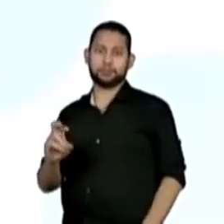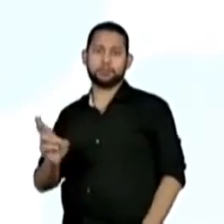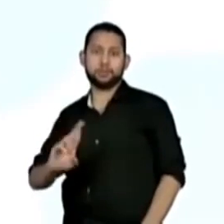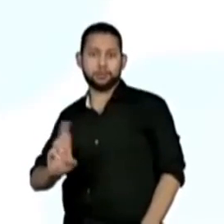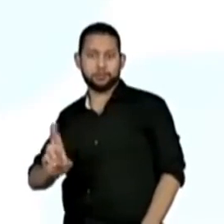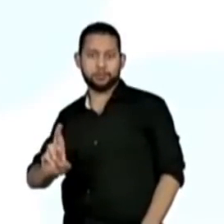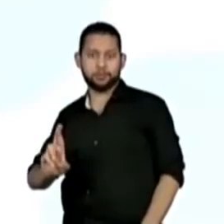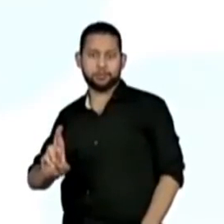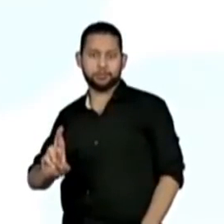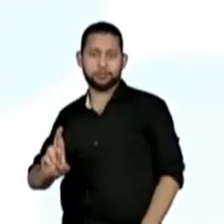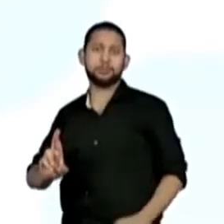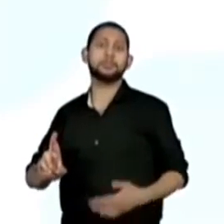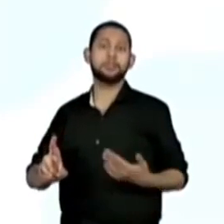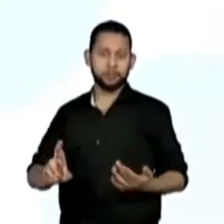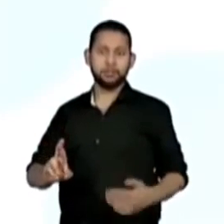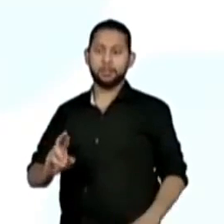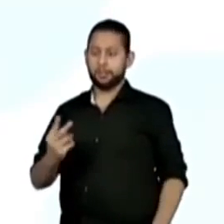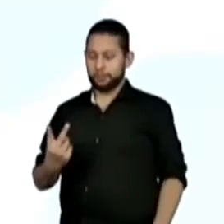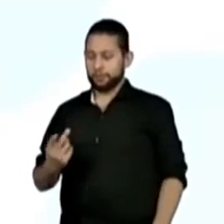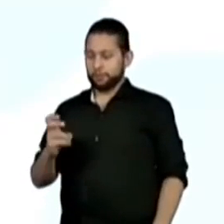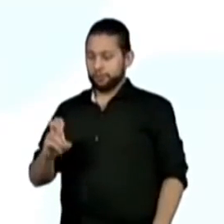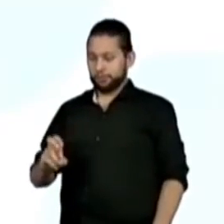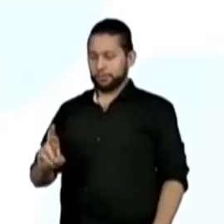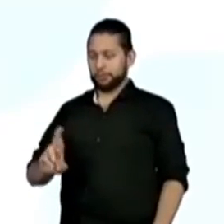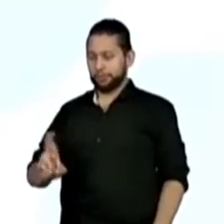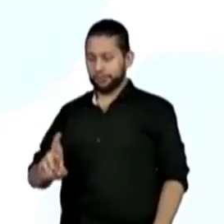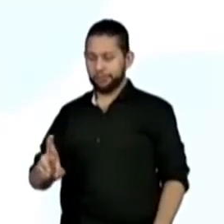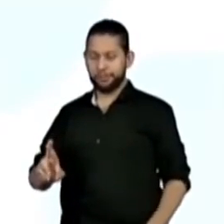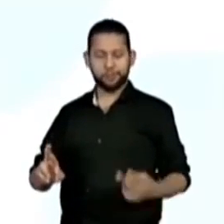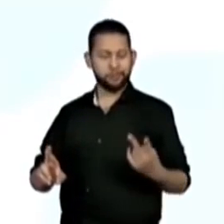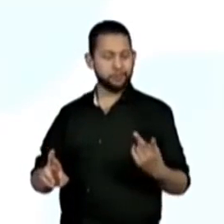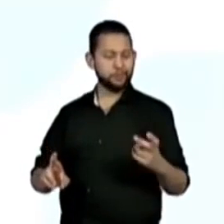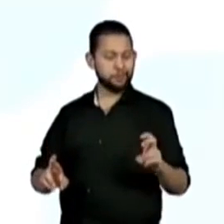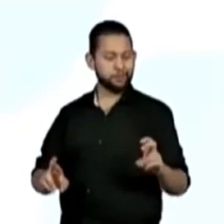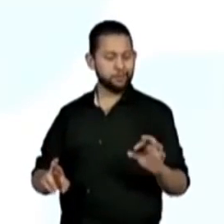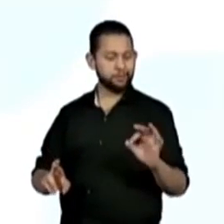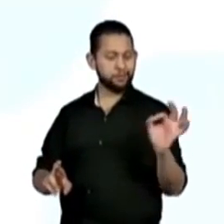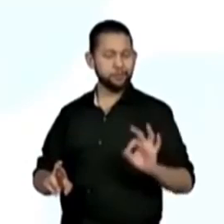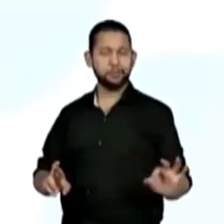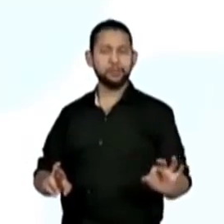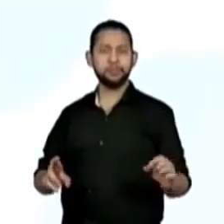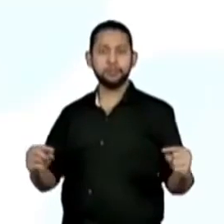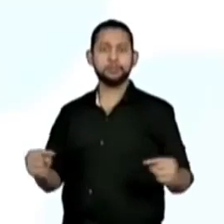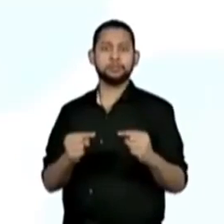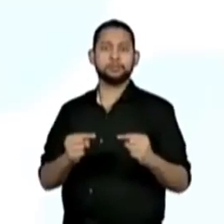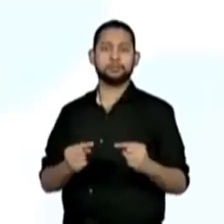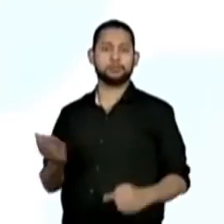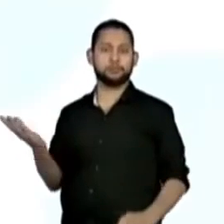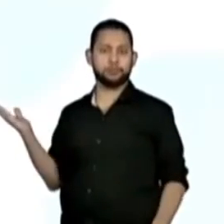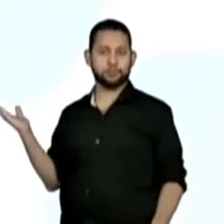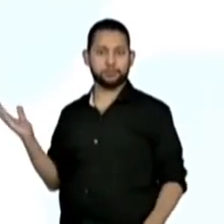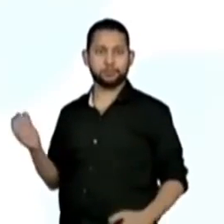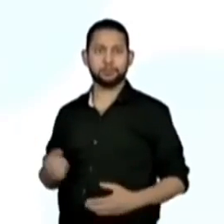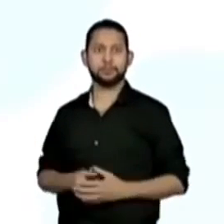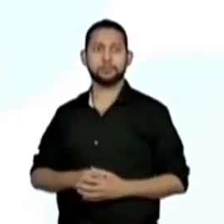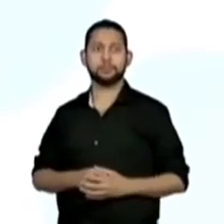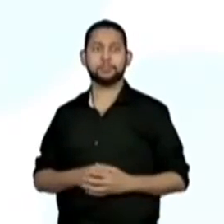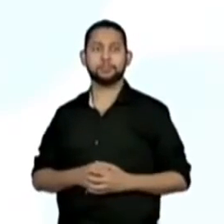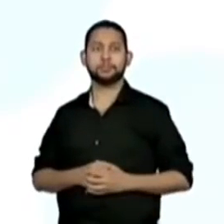25 então eu vou ter R 25 de desconto Opa deixa eu